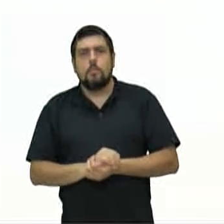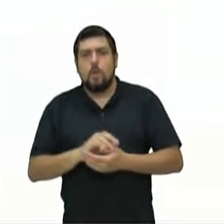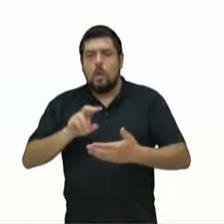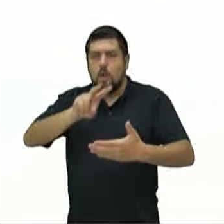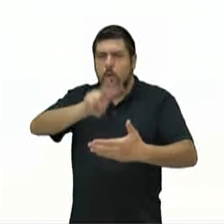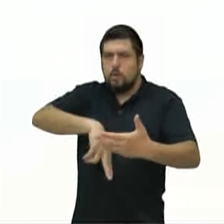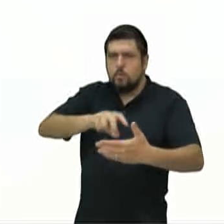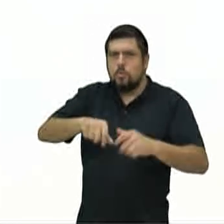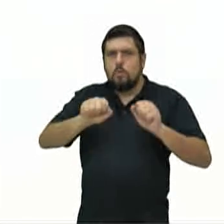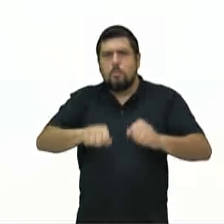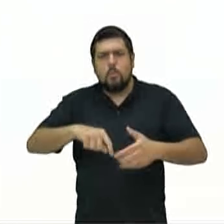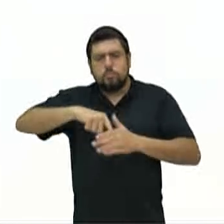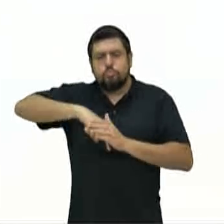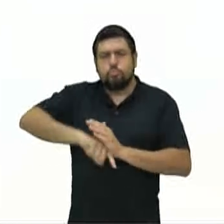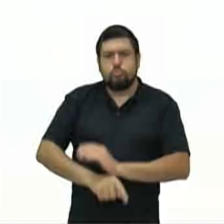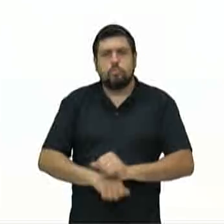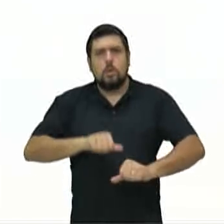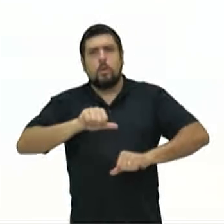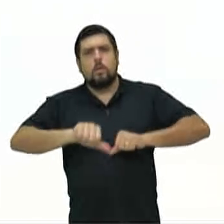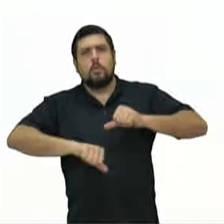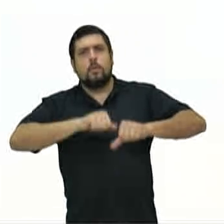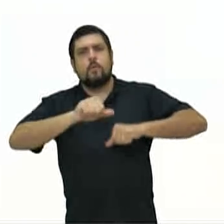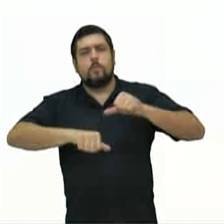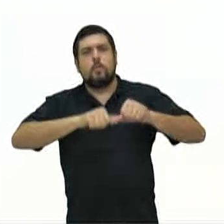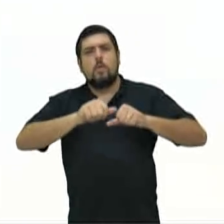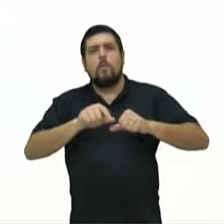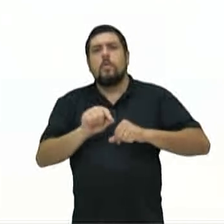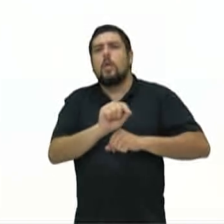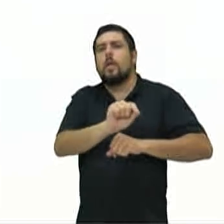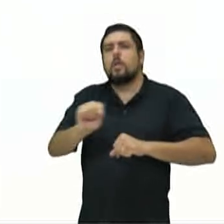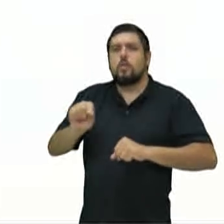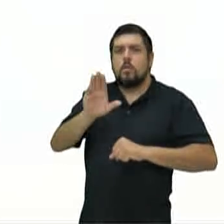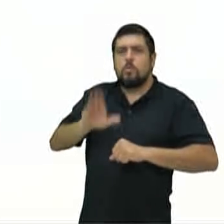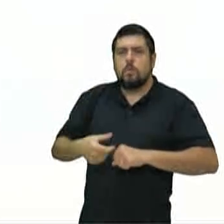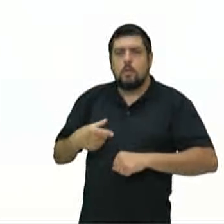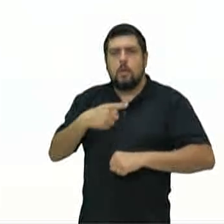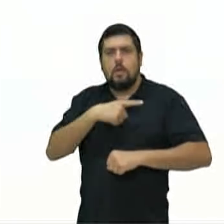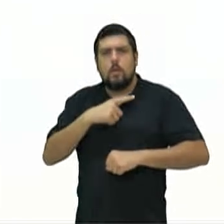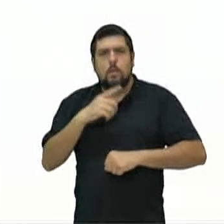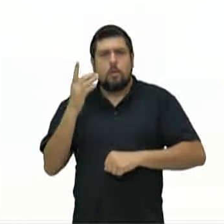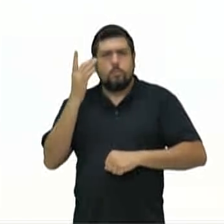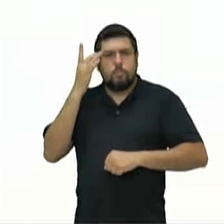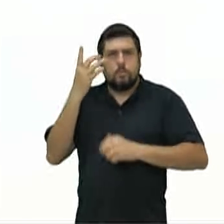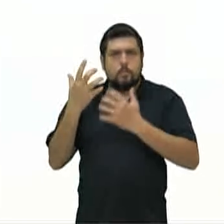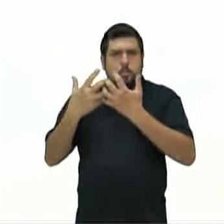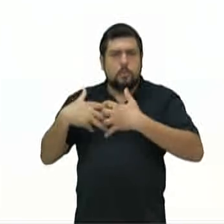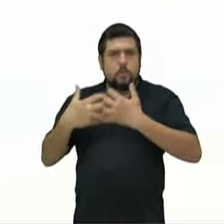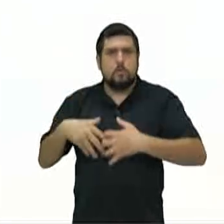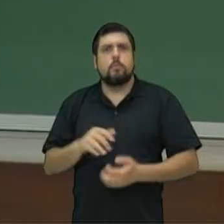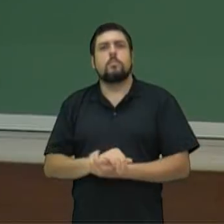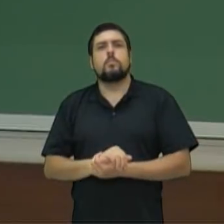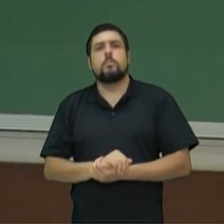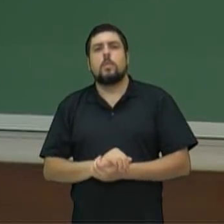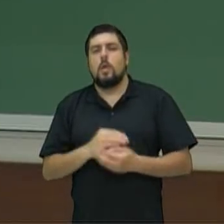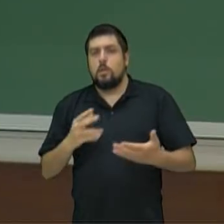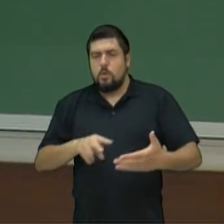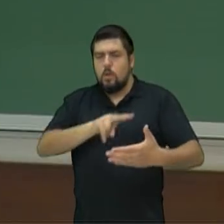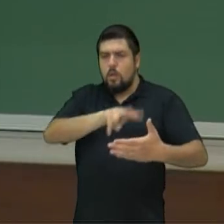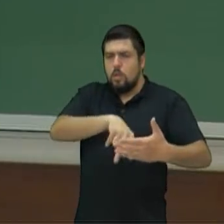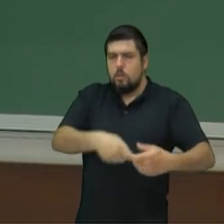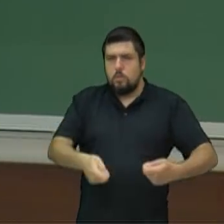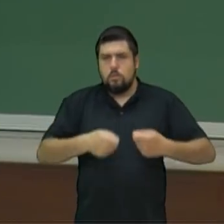profundas transformações na vida daqueles que já possuem a capacidade de raciocínio. Eu falei para vocês que o tema era o poder de transformação da leitura,